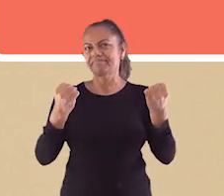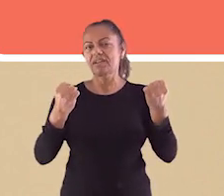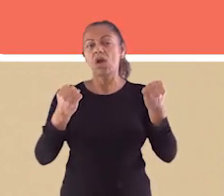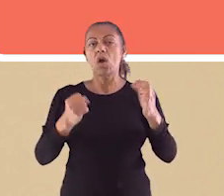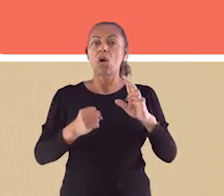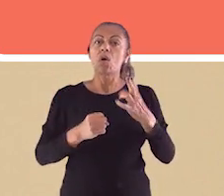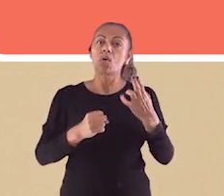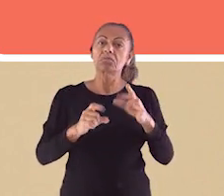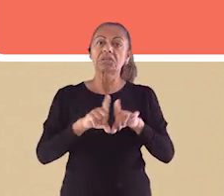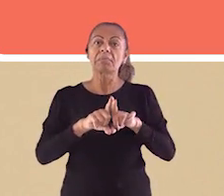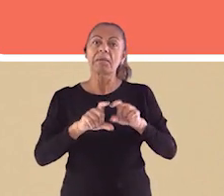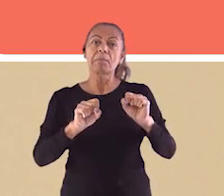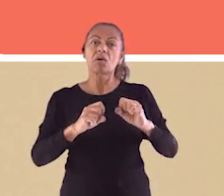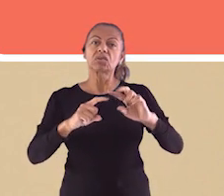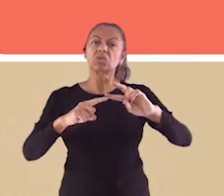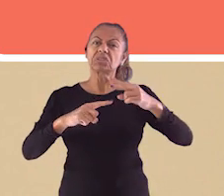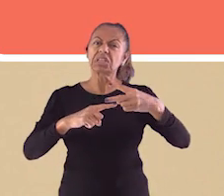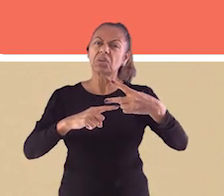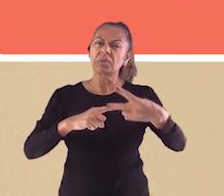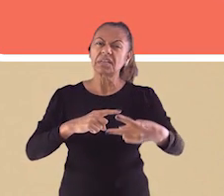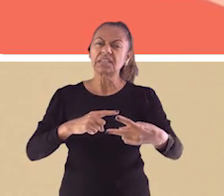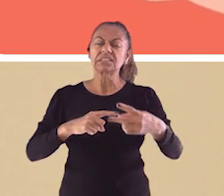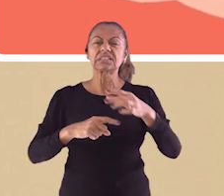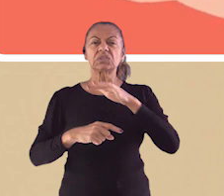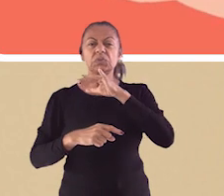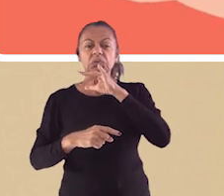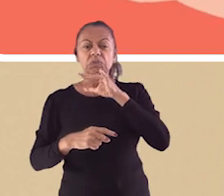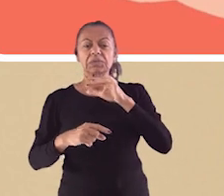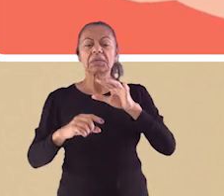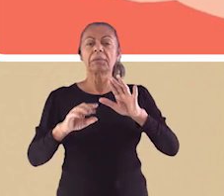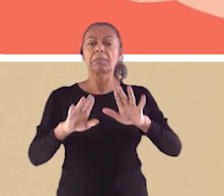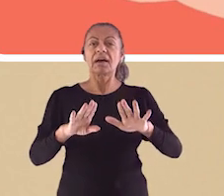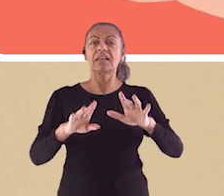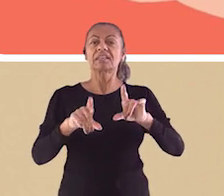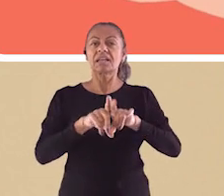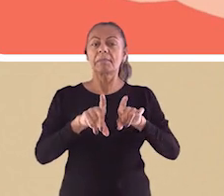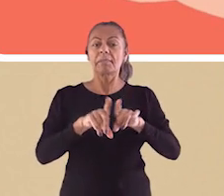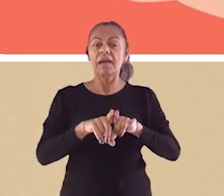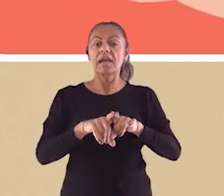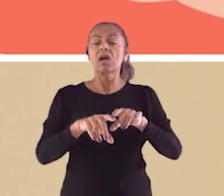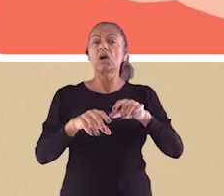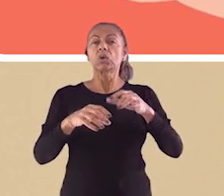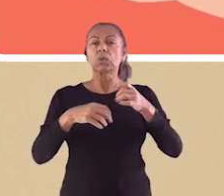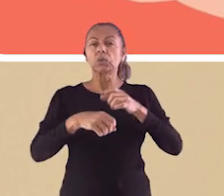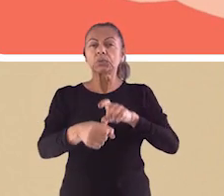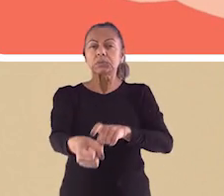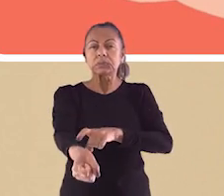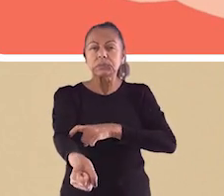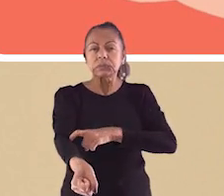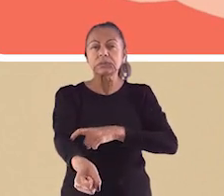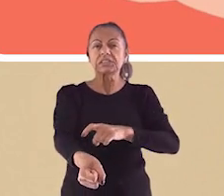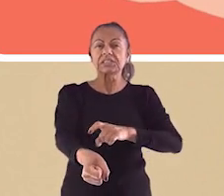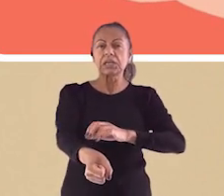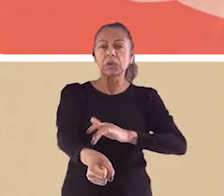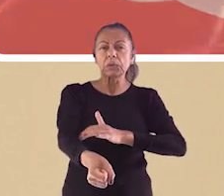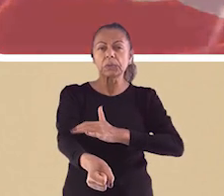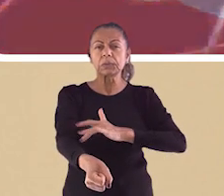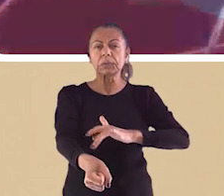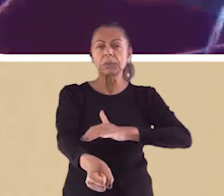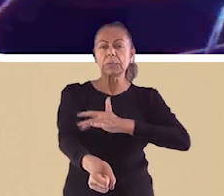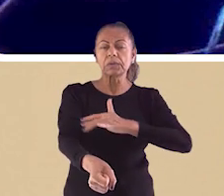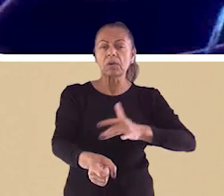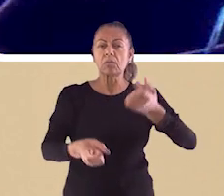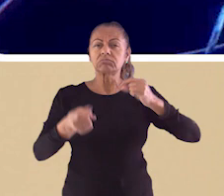morrem. O AVC pode ser fatal, como no caso de Tom Veiga, ou pode deixar sequelas, já que o derrame leva à morte